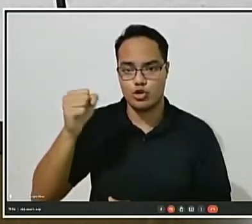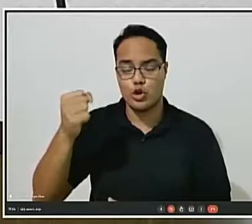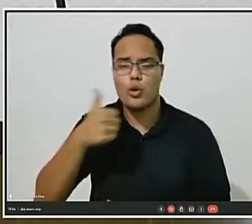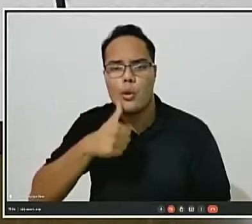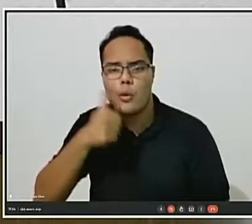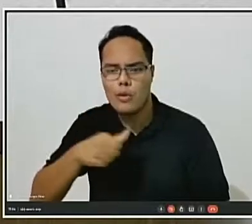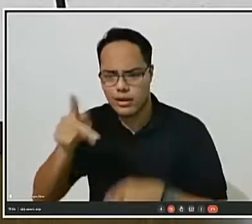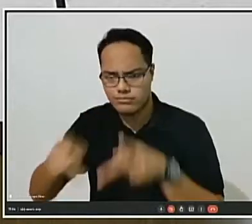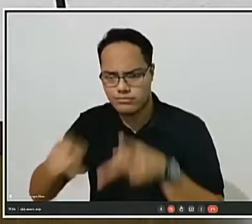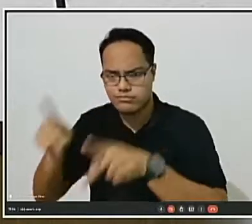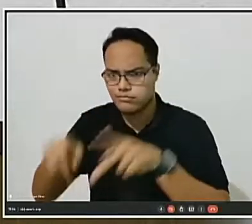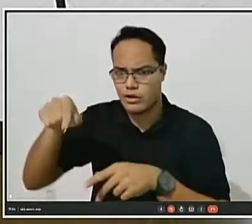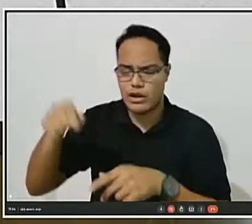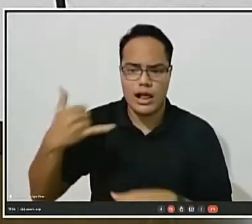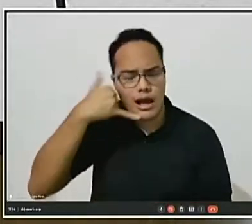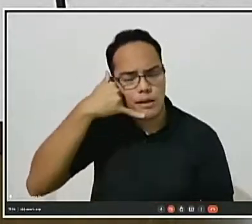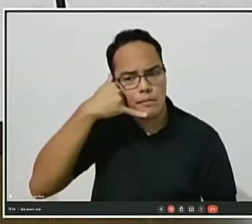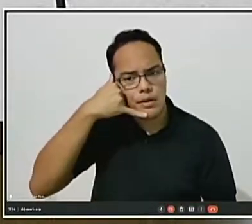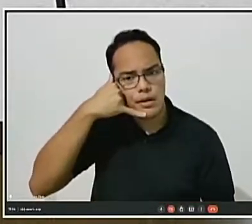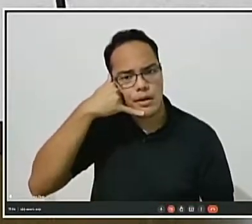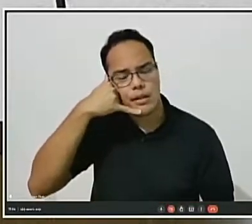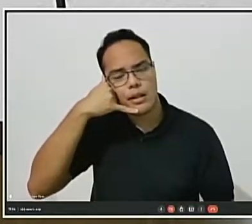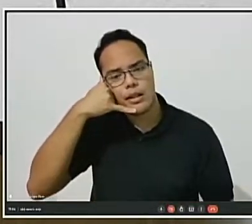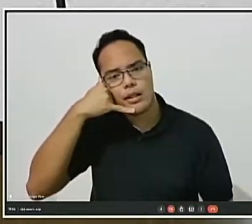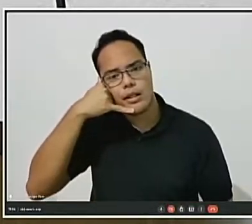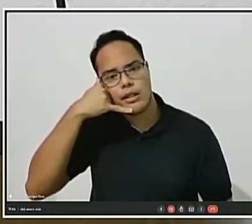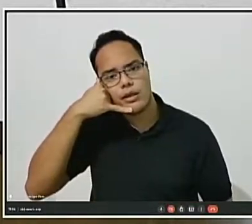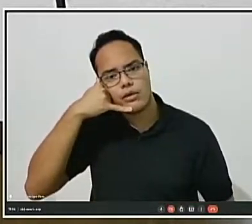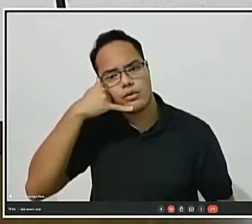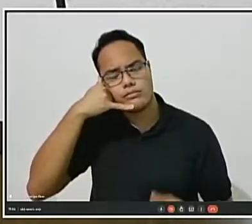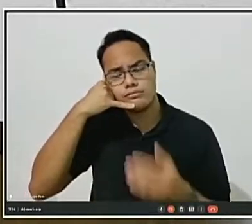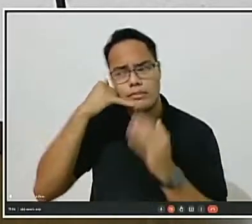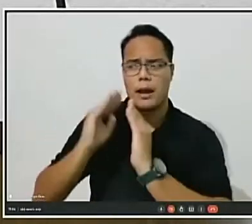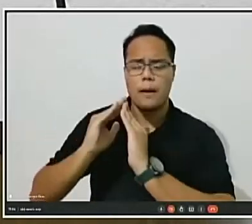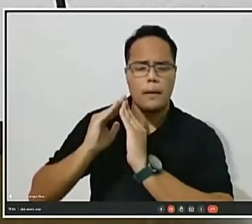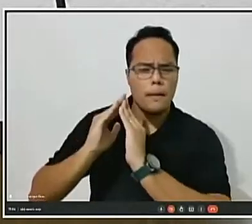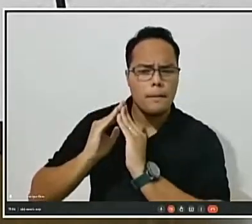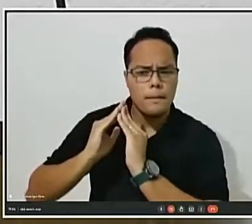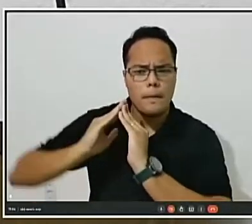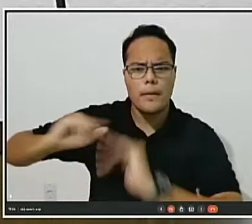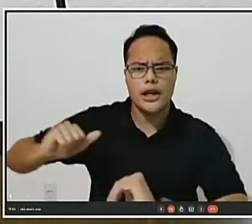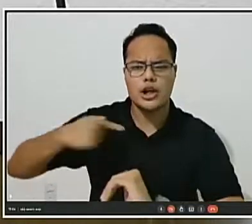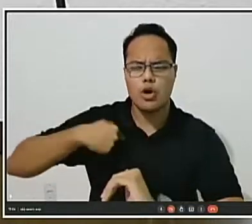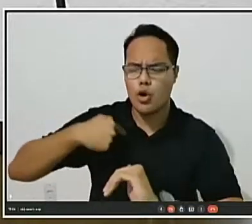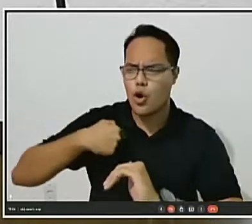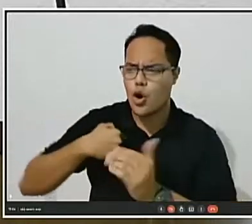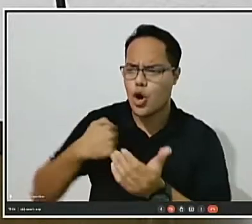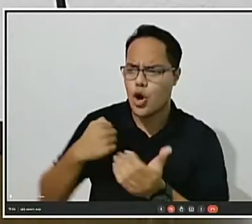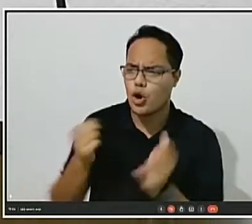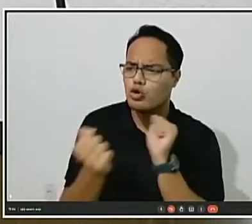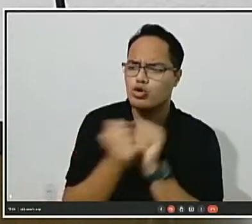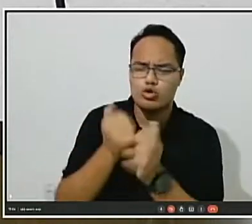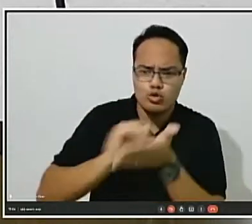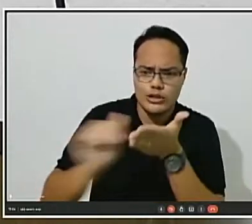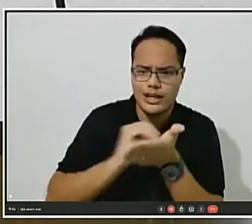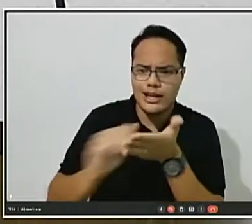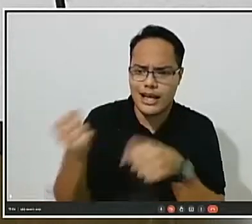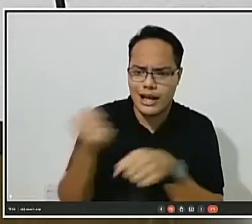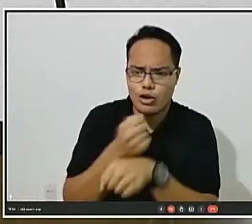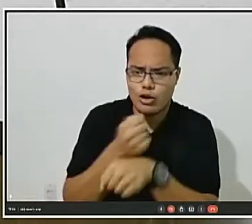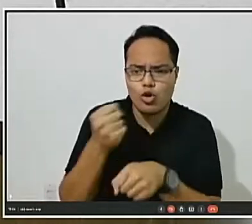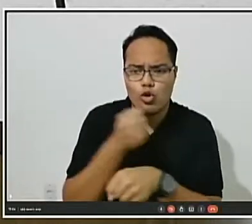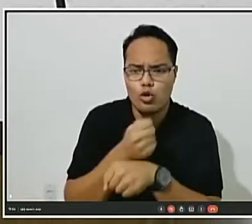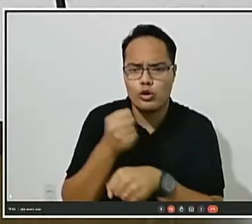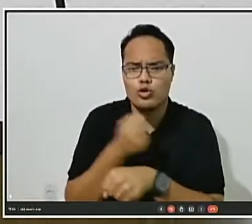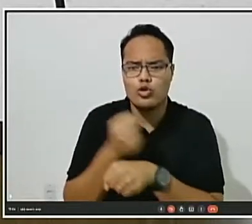dessa estrada lá do Taió, pedindo que eu entrasse em contato com o secretário para que fosse resolvido alguns